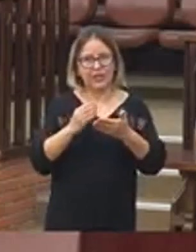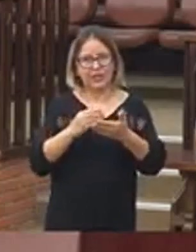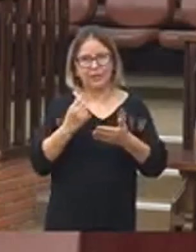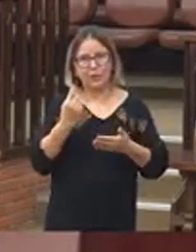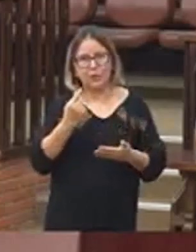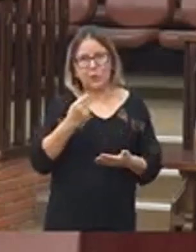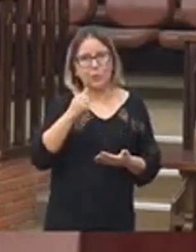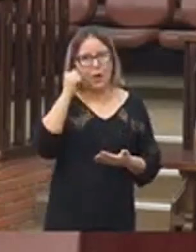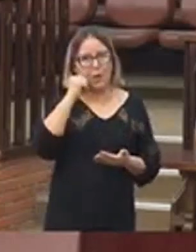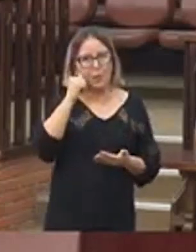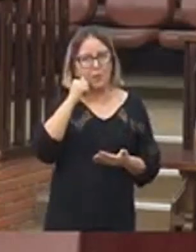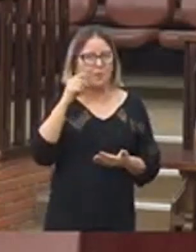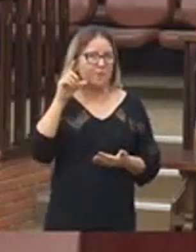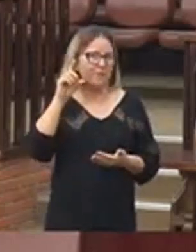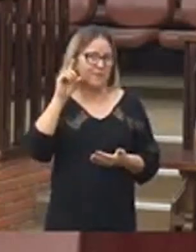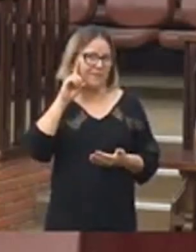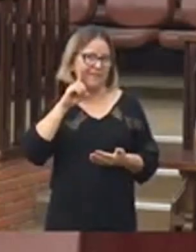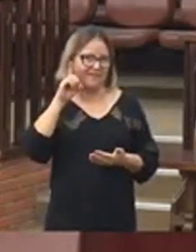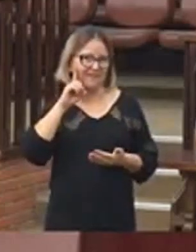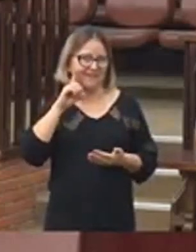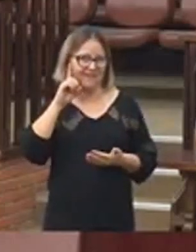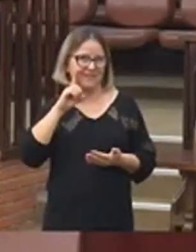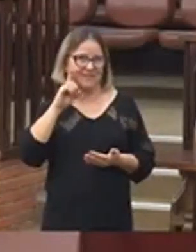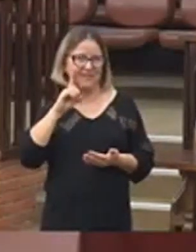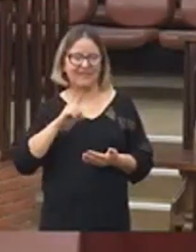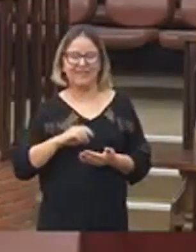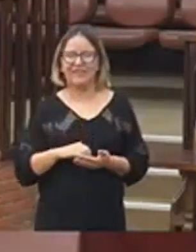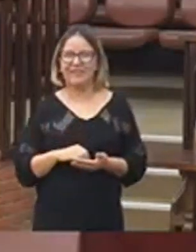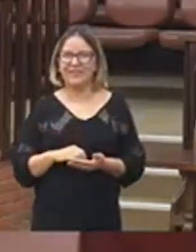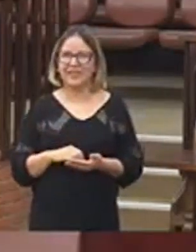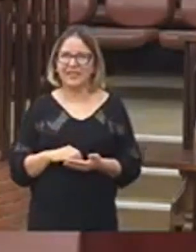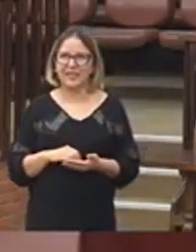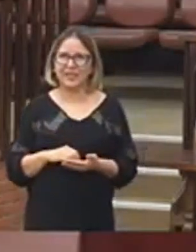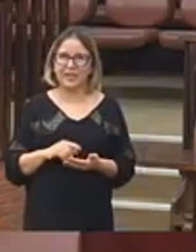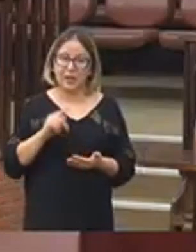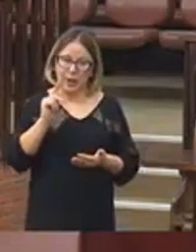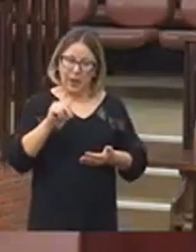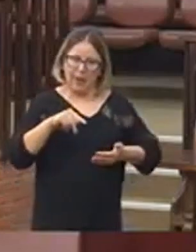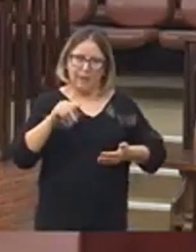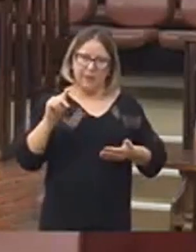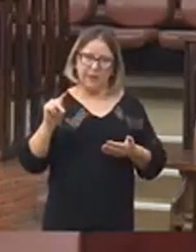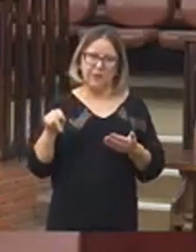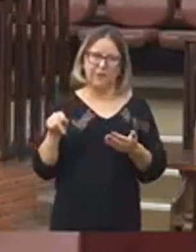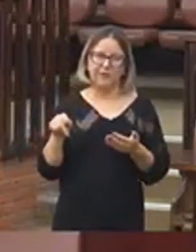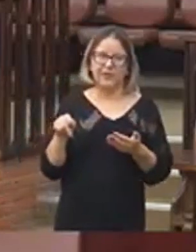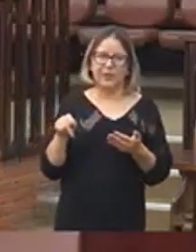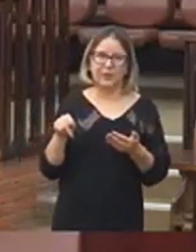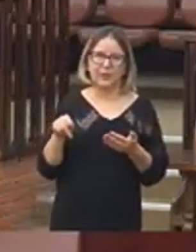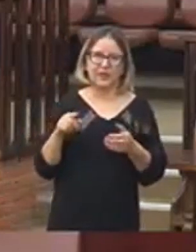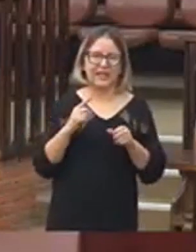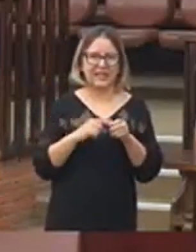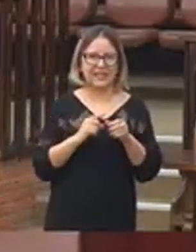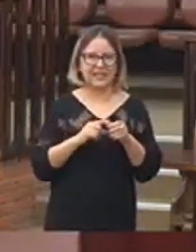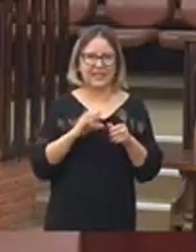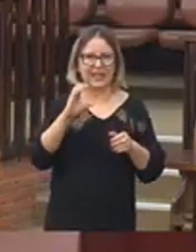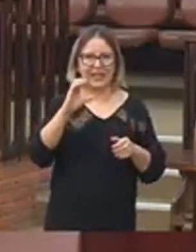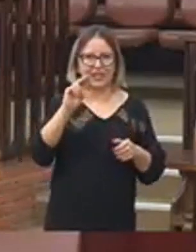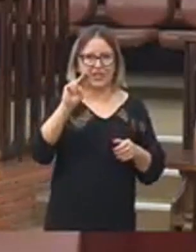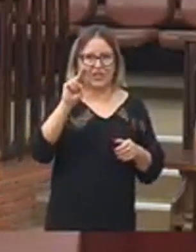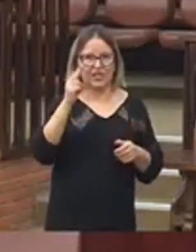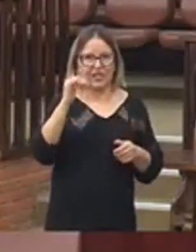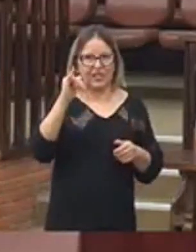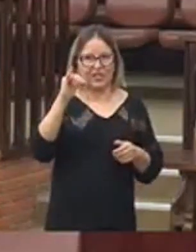irmã muito preciosa, que lecionou no Moody Bible em Chicago, e